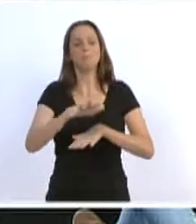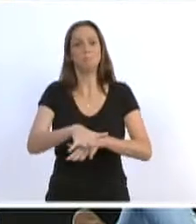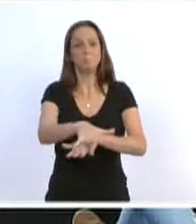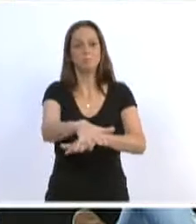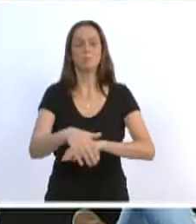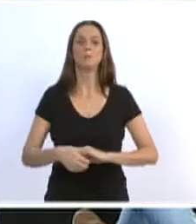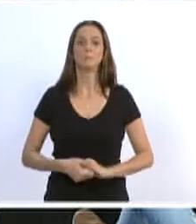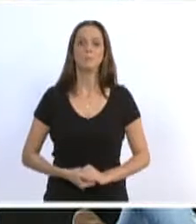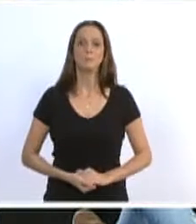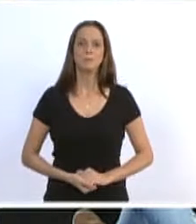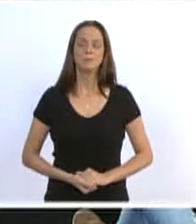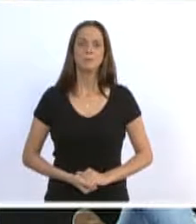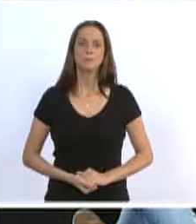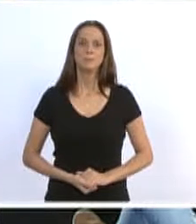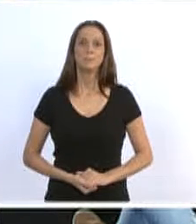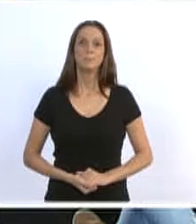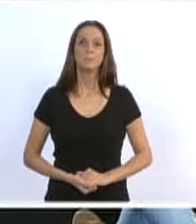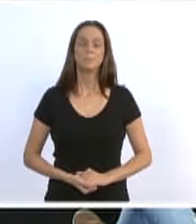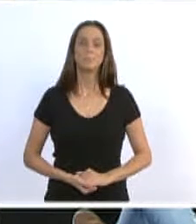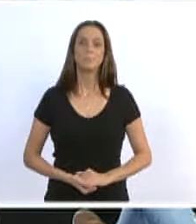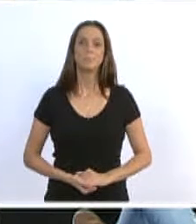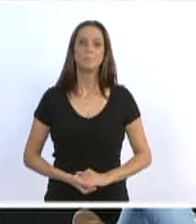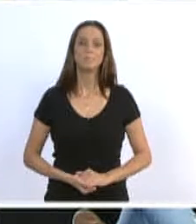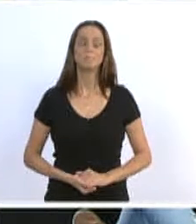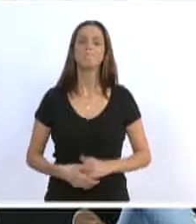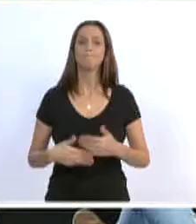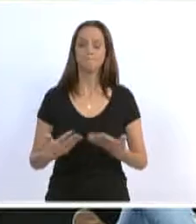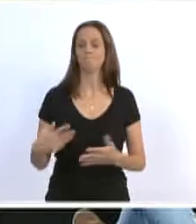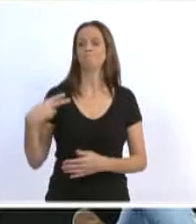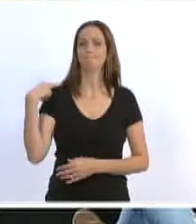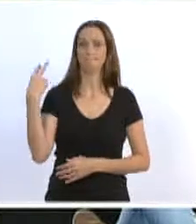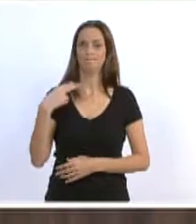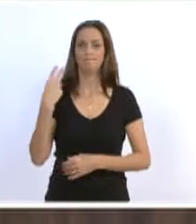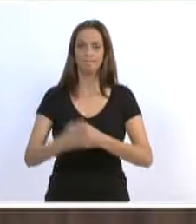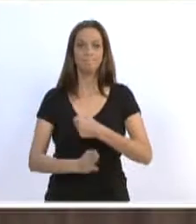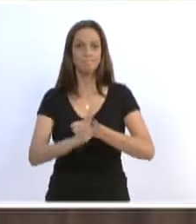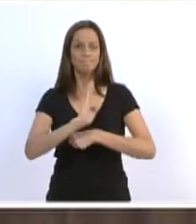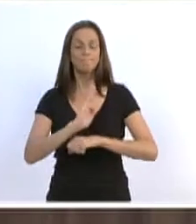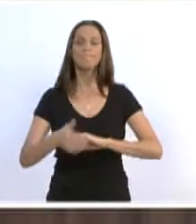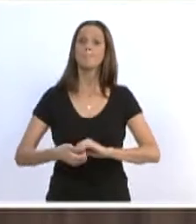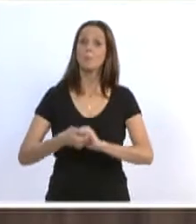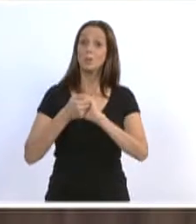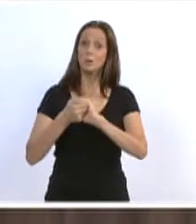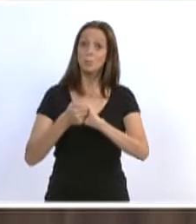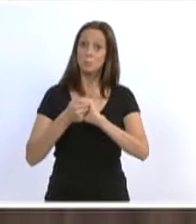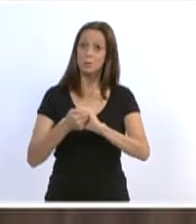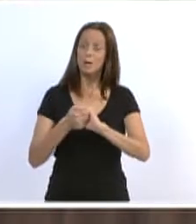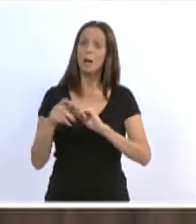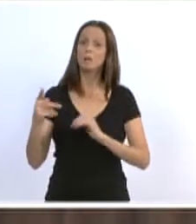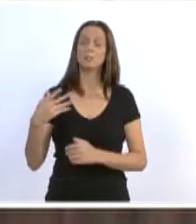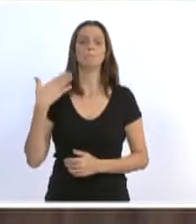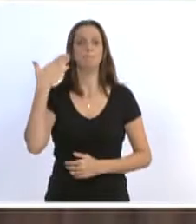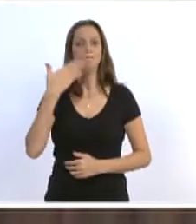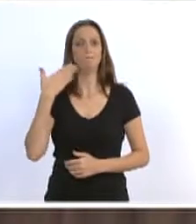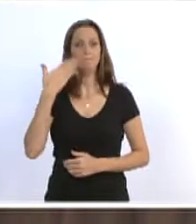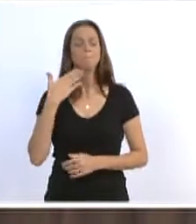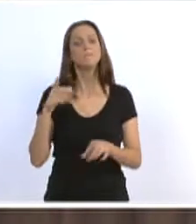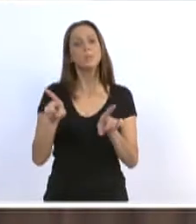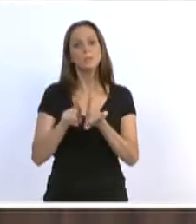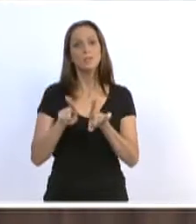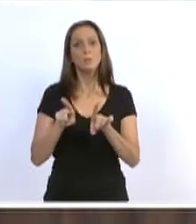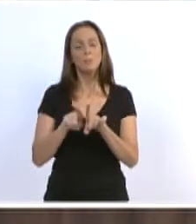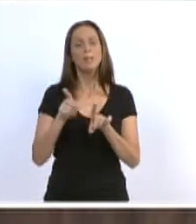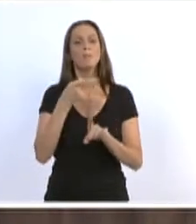aparte o vereador zeca era complementado pelo lançamento e aqui tomar parte da palavra que vossa excelência